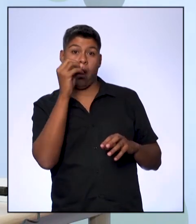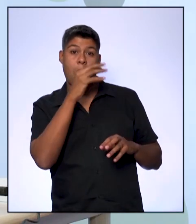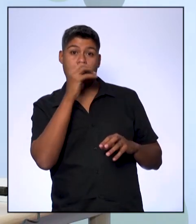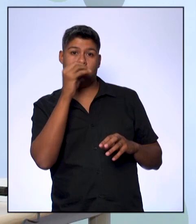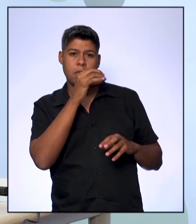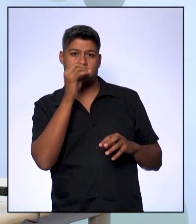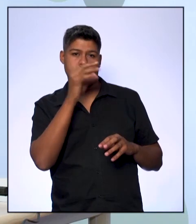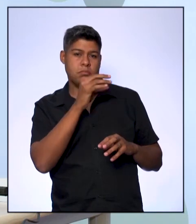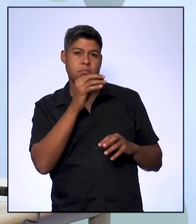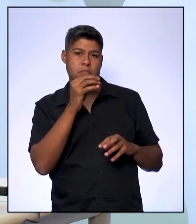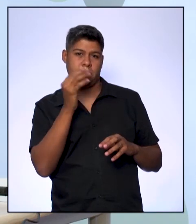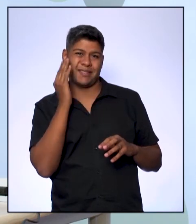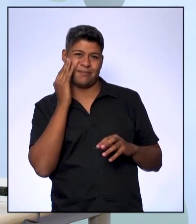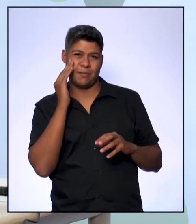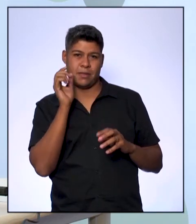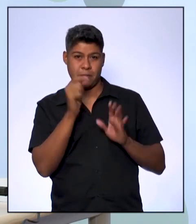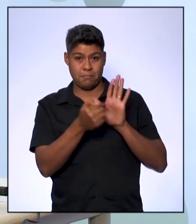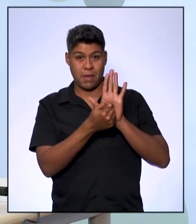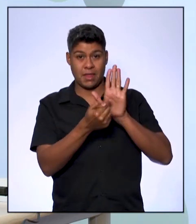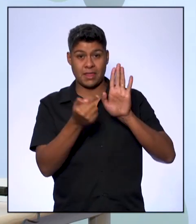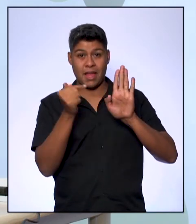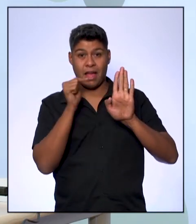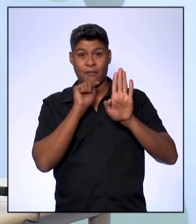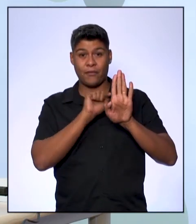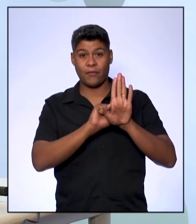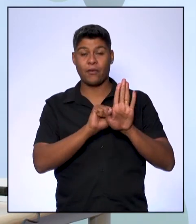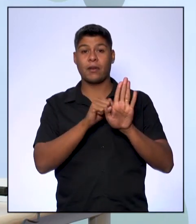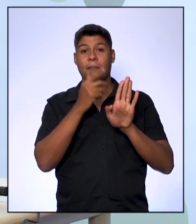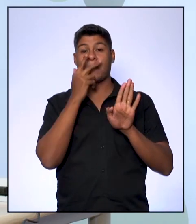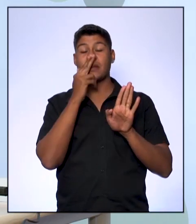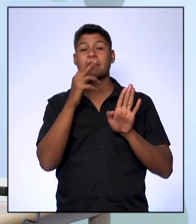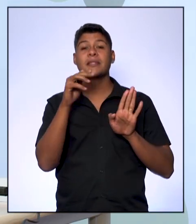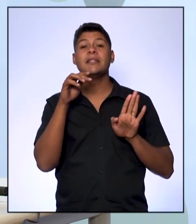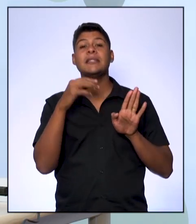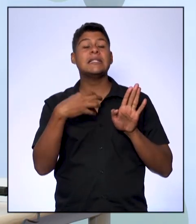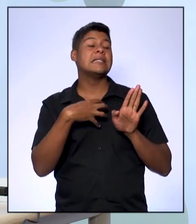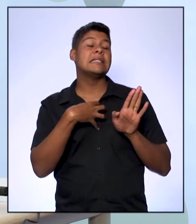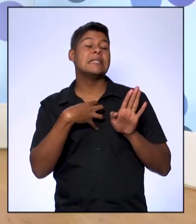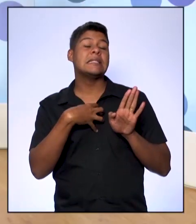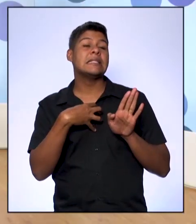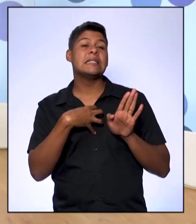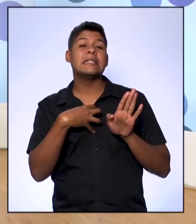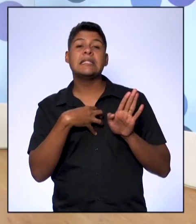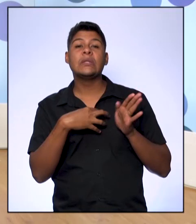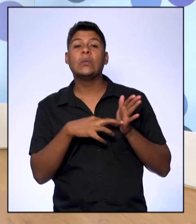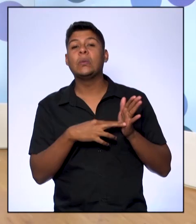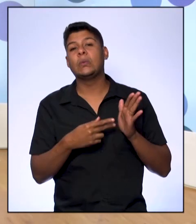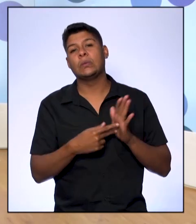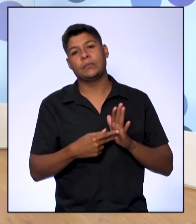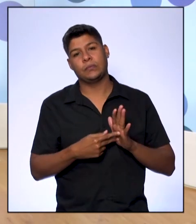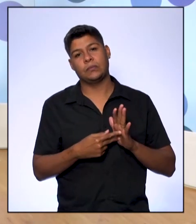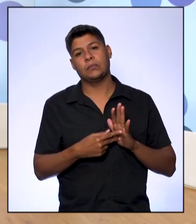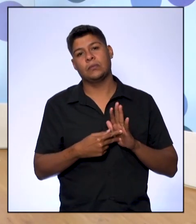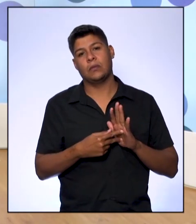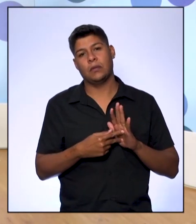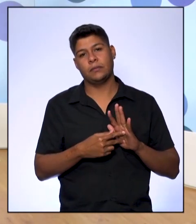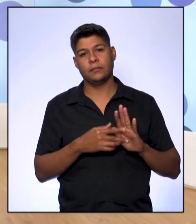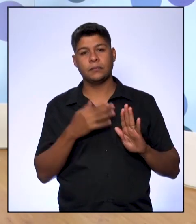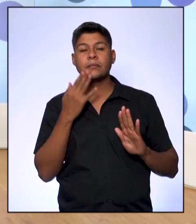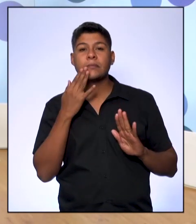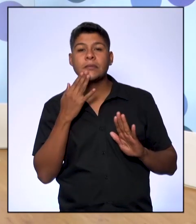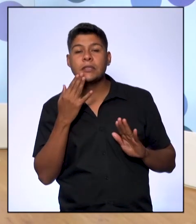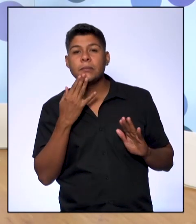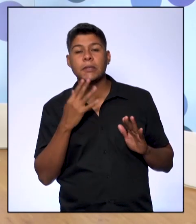então metáfora ela vai pegar o significado comum as duas não é saber se sentir não fazer é criar um